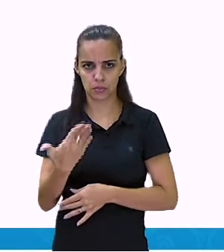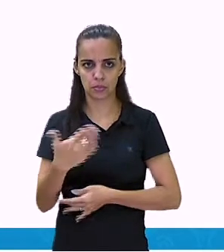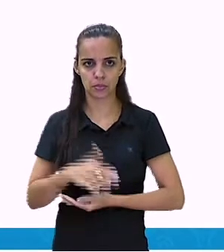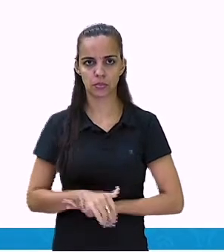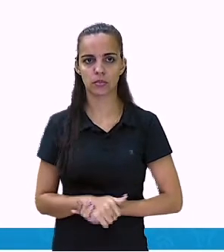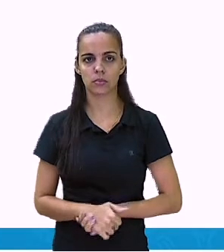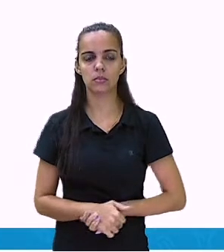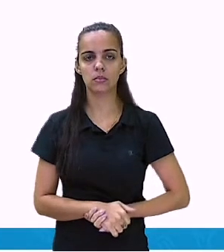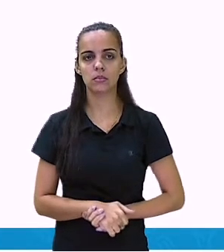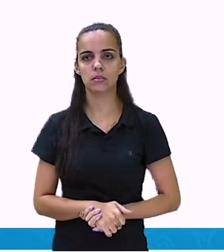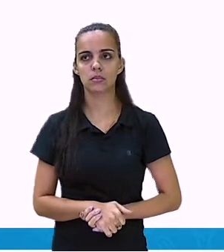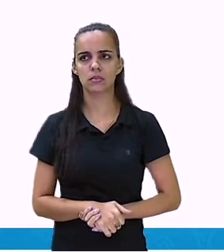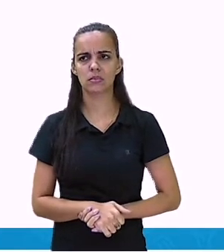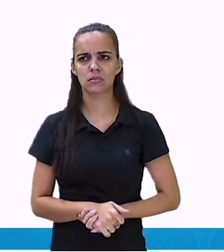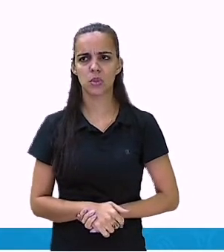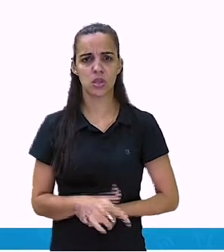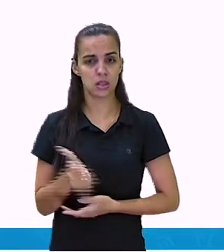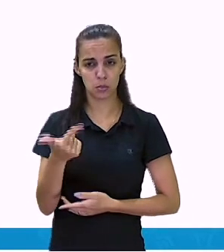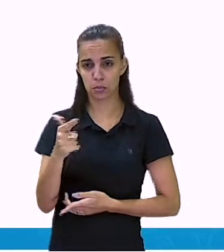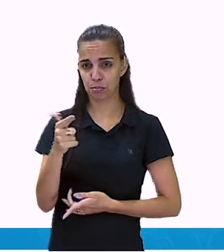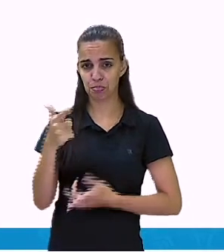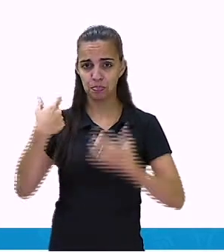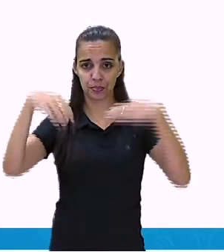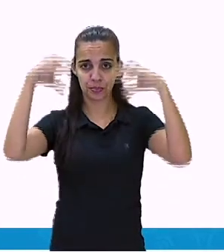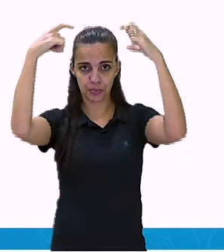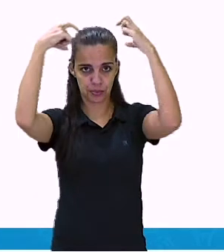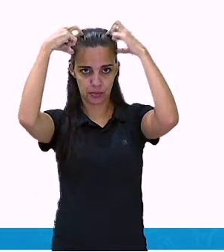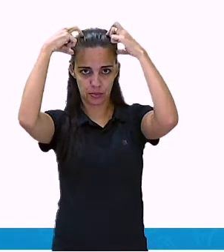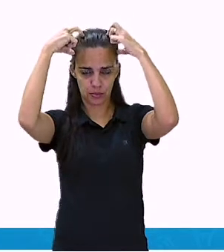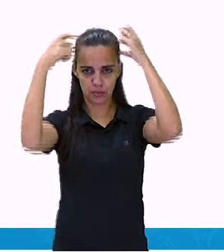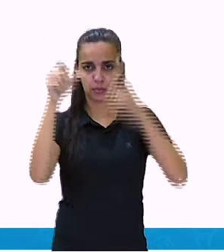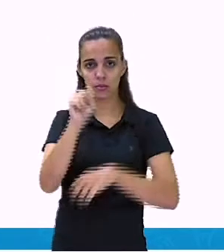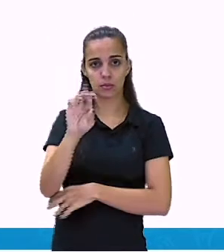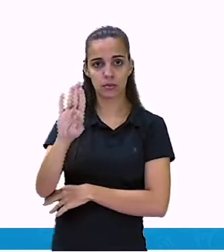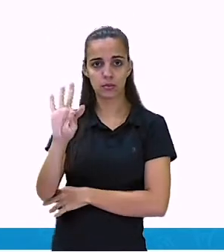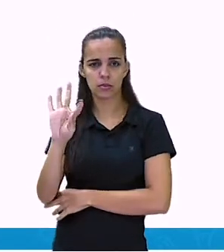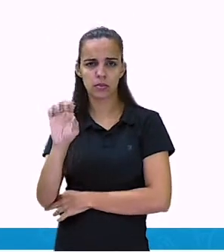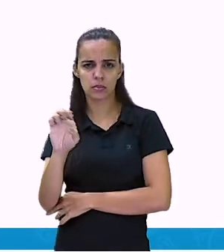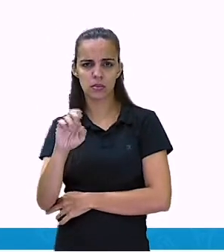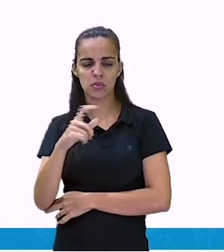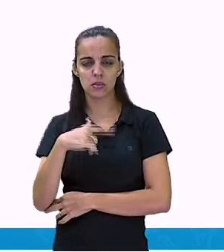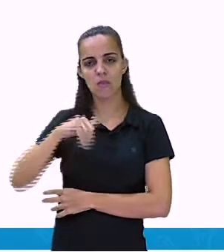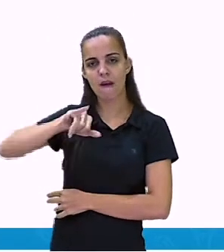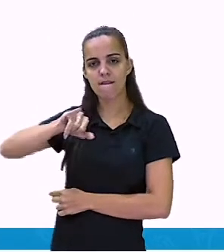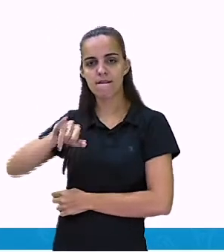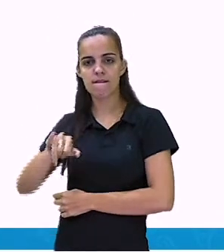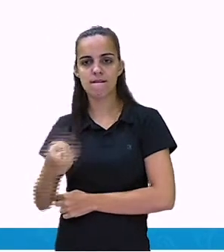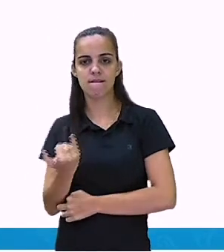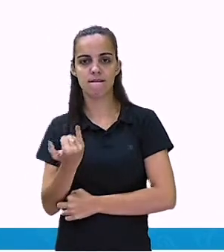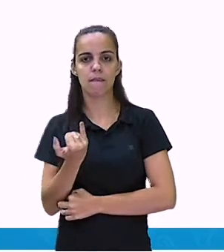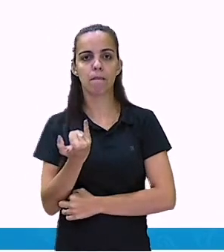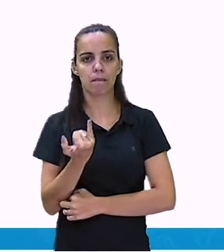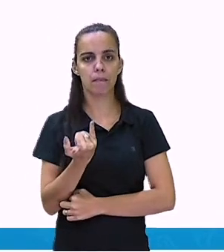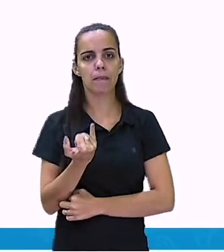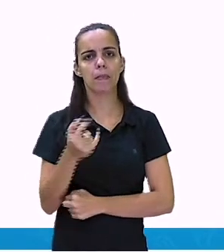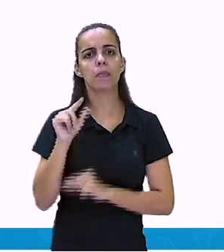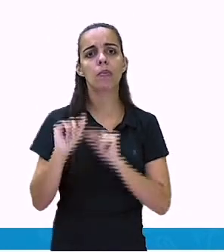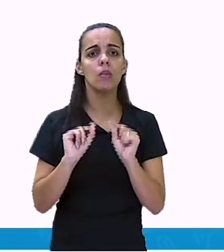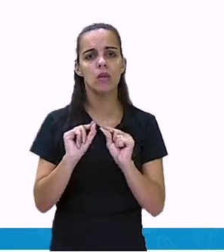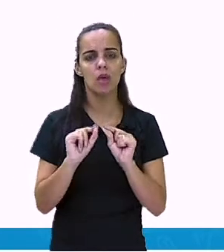pede. Sem Disney, SBT abusa de reprises de desenho.